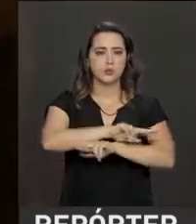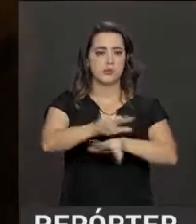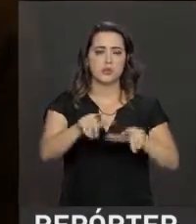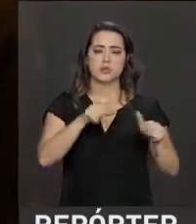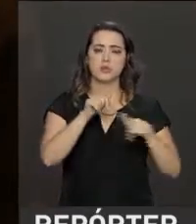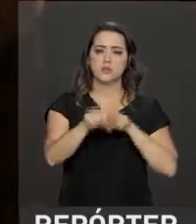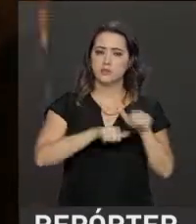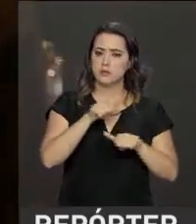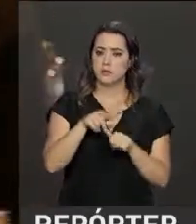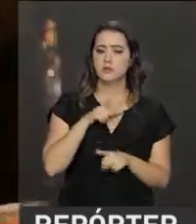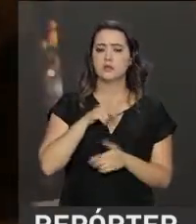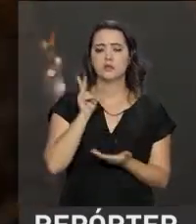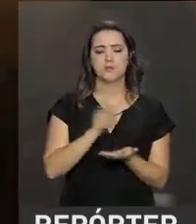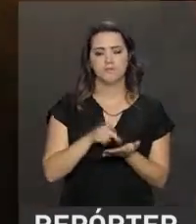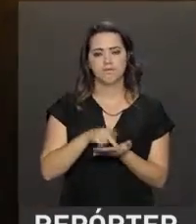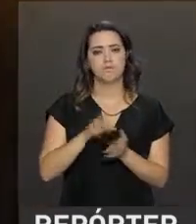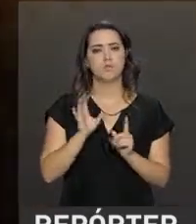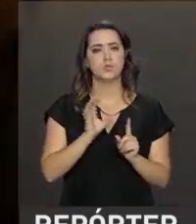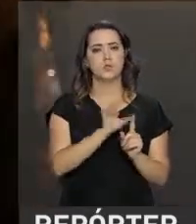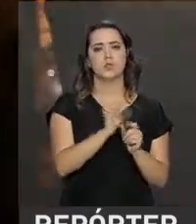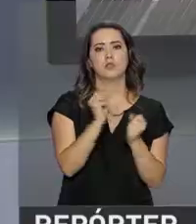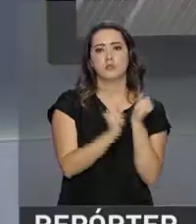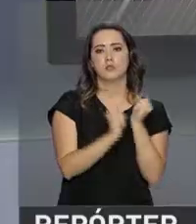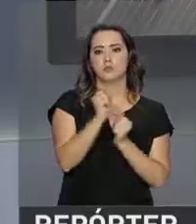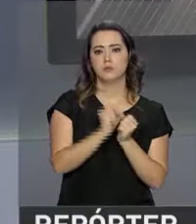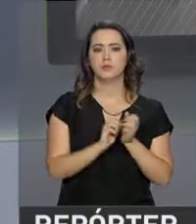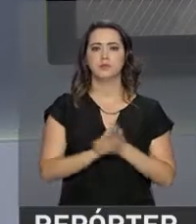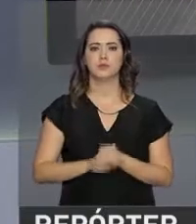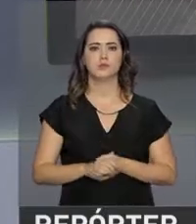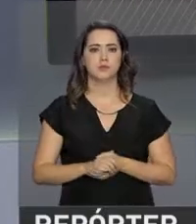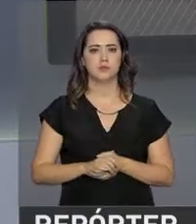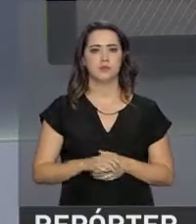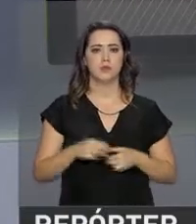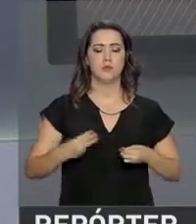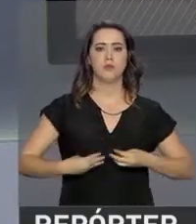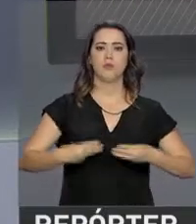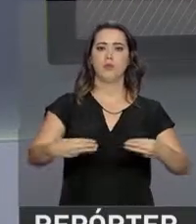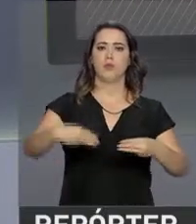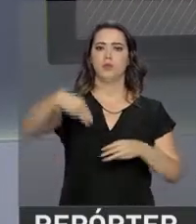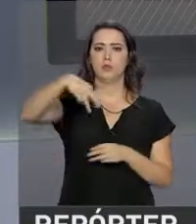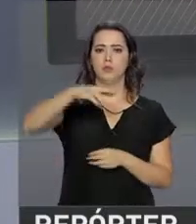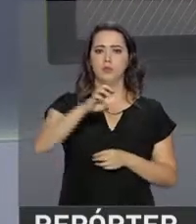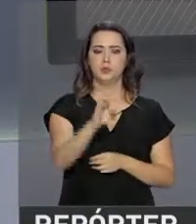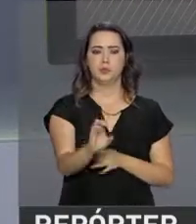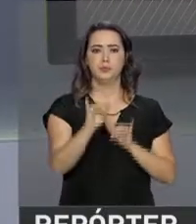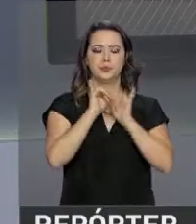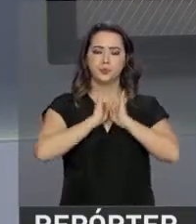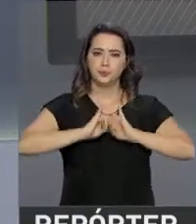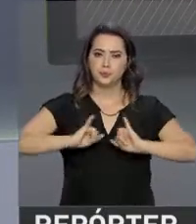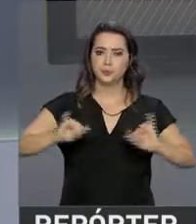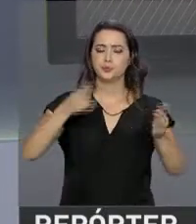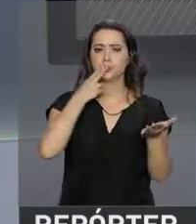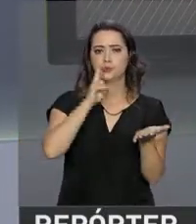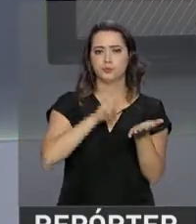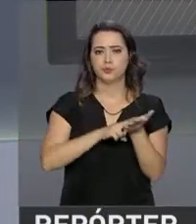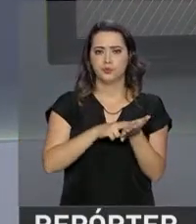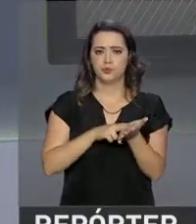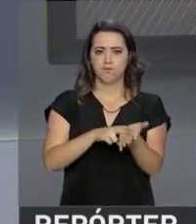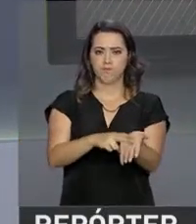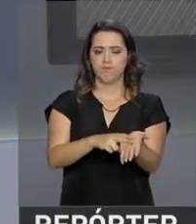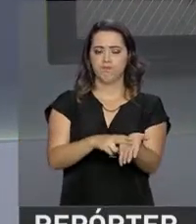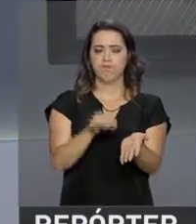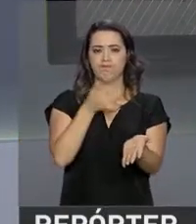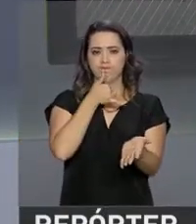que já, de fato, estão impactando a indústria. O Ministério das Relações Exteriores divulgou nota